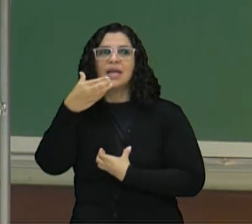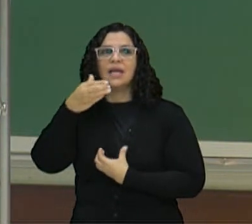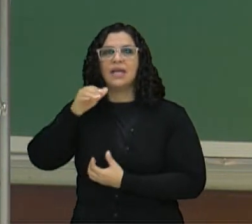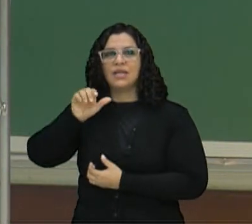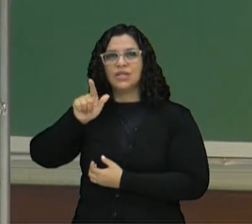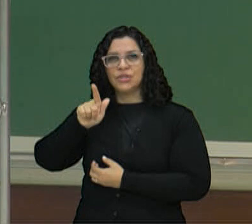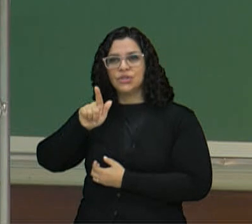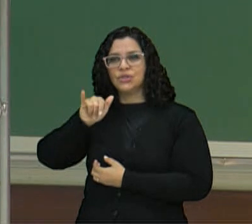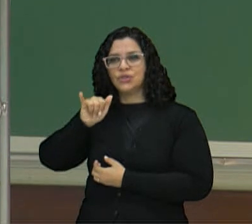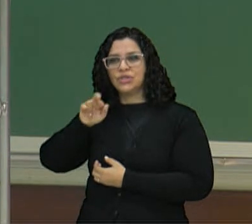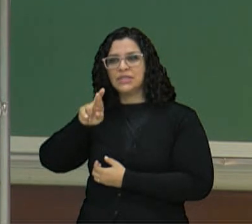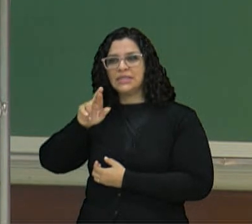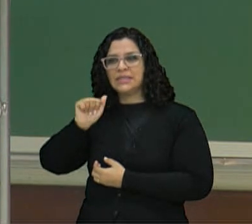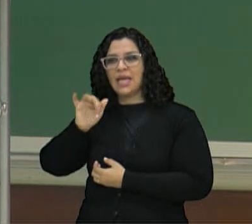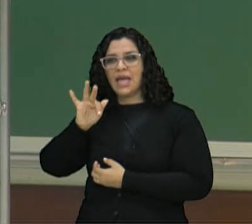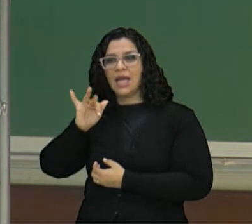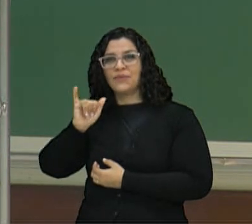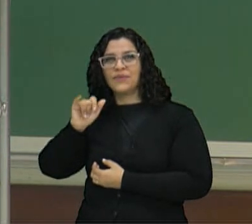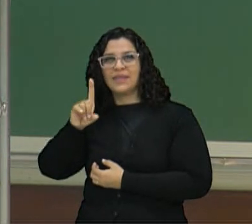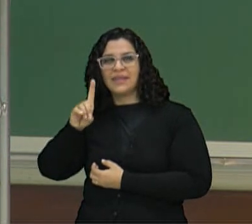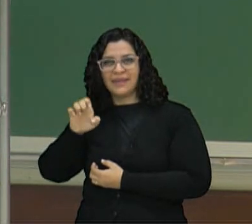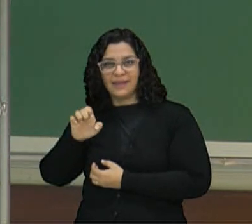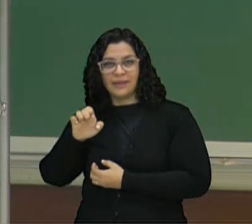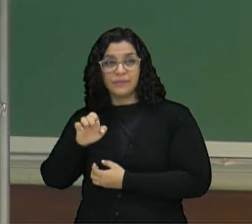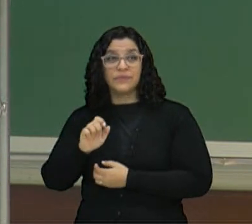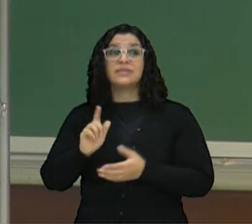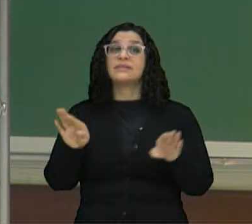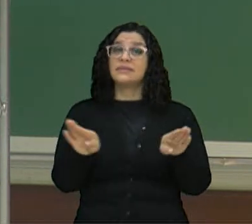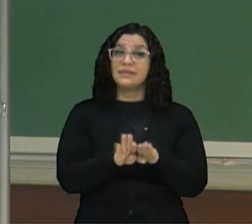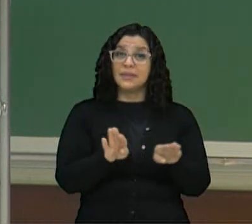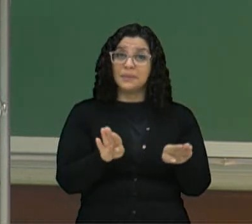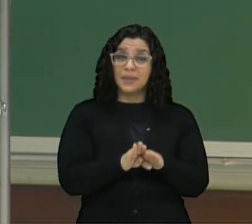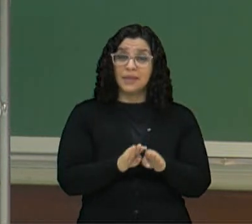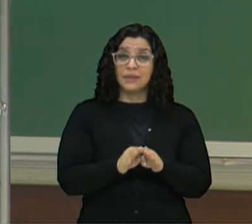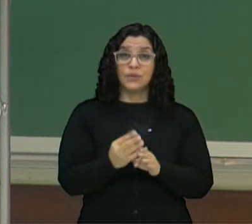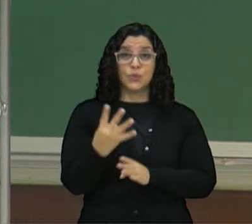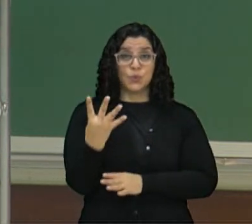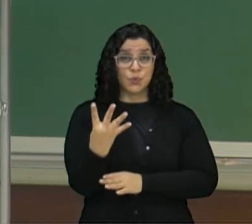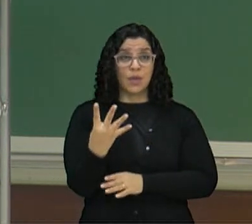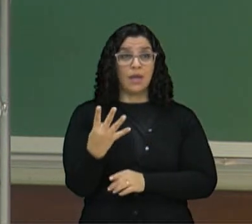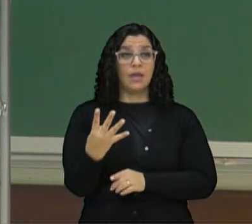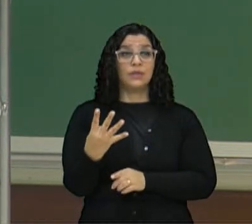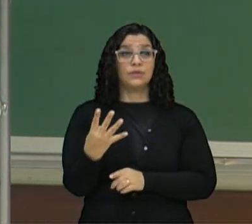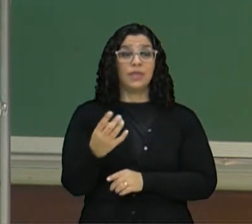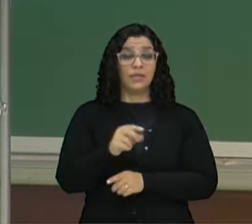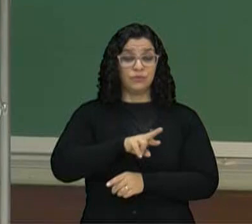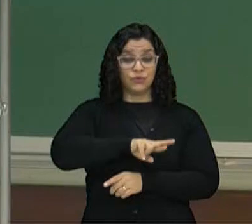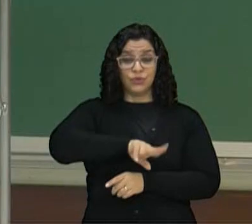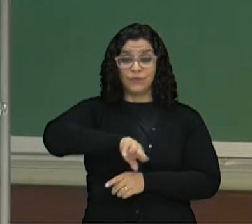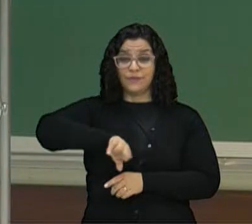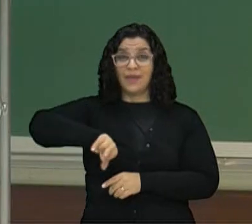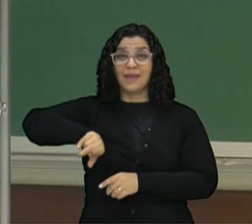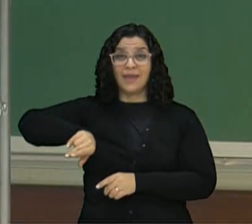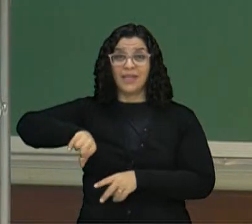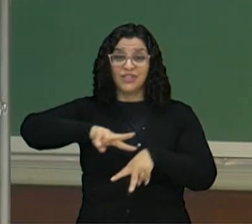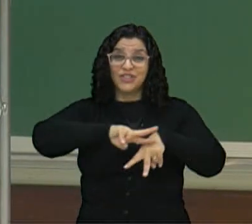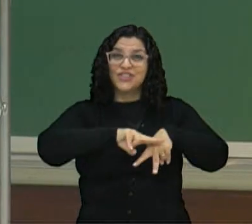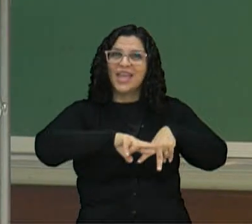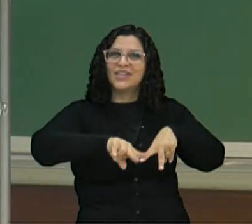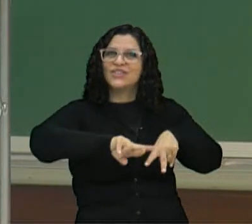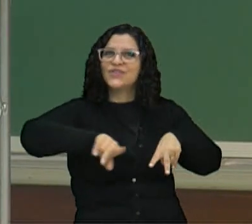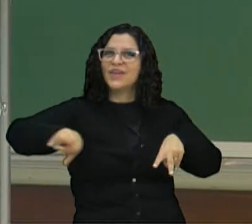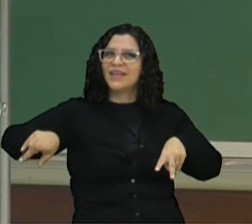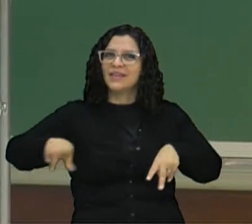Girafidae, desculpem. O gênero, as 4 espécies pertencem a gêneros distintos,